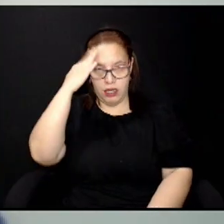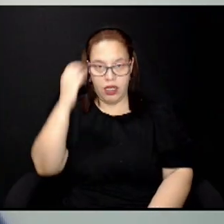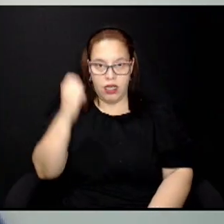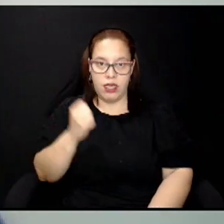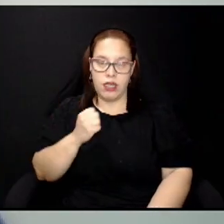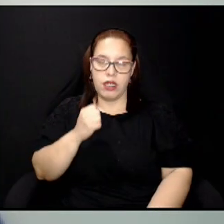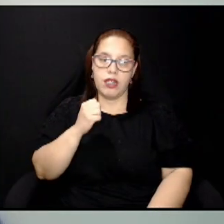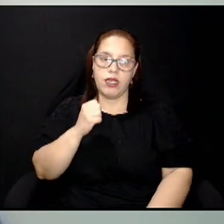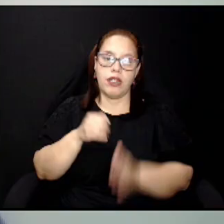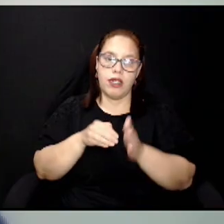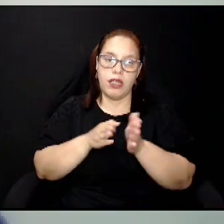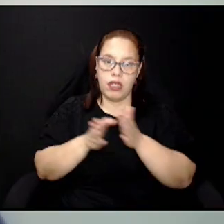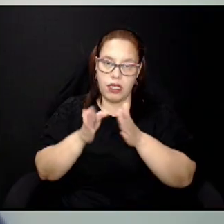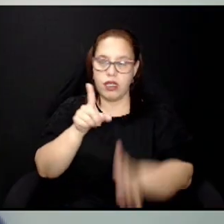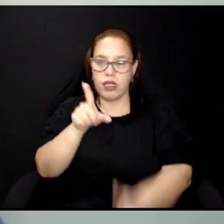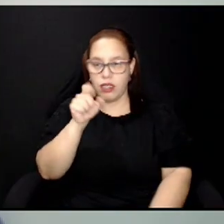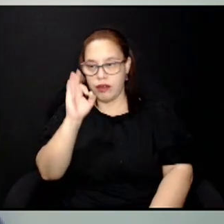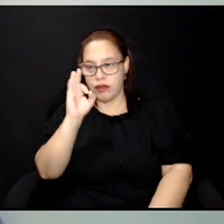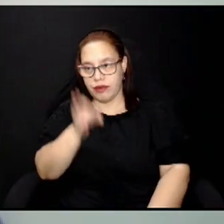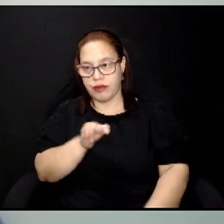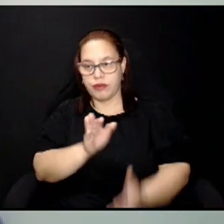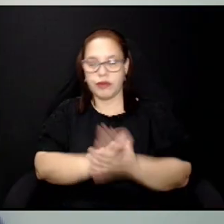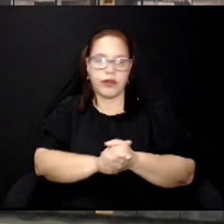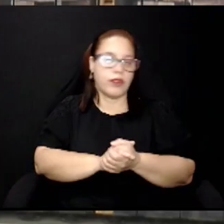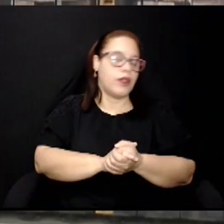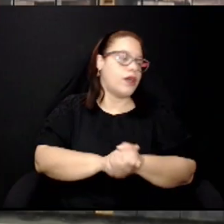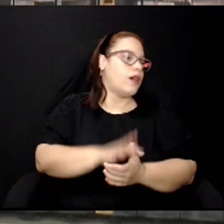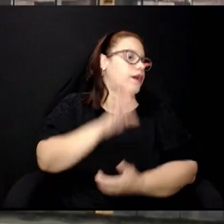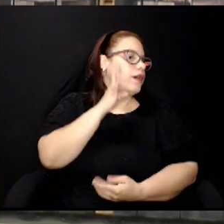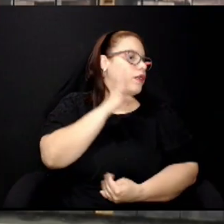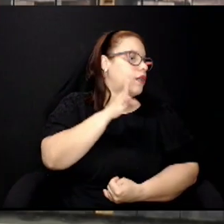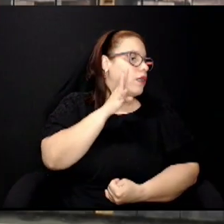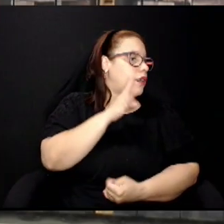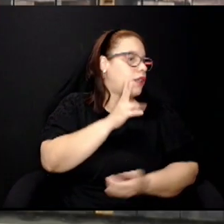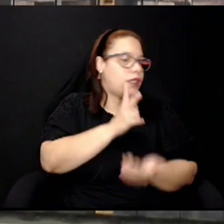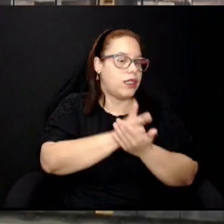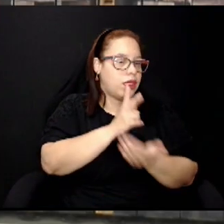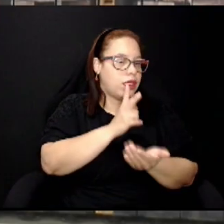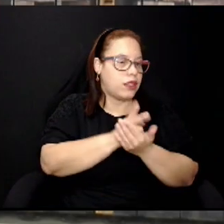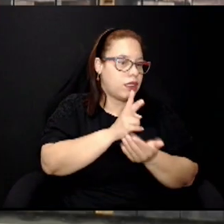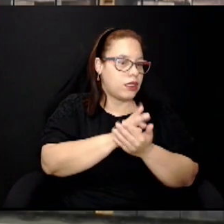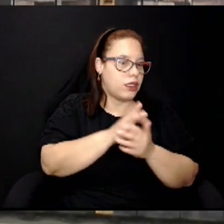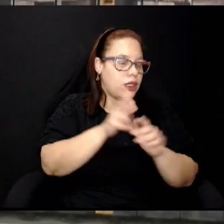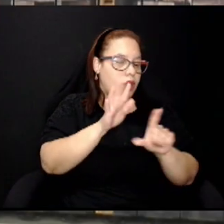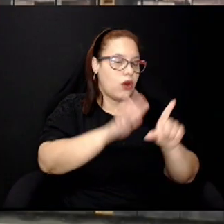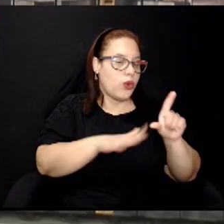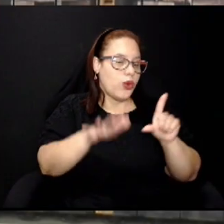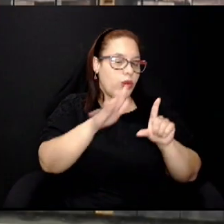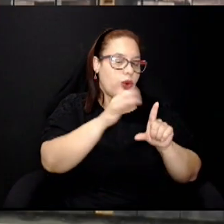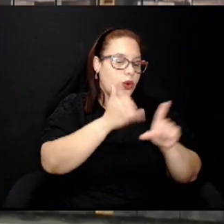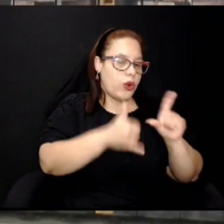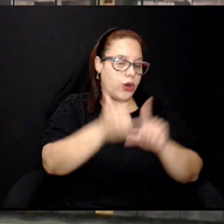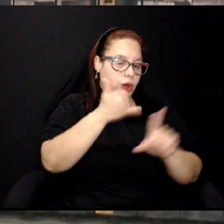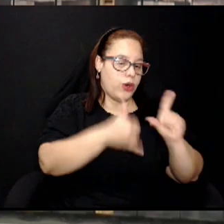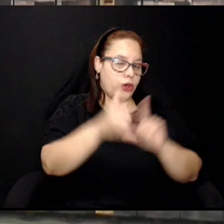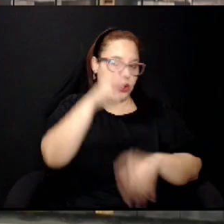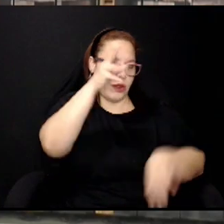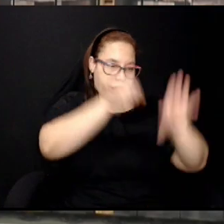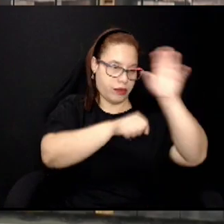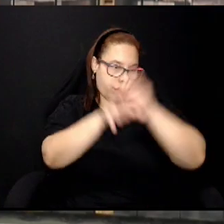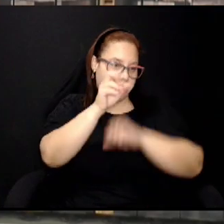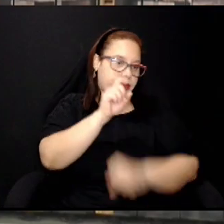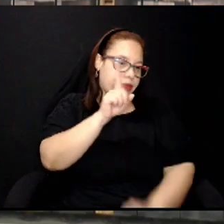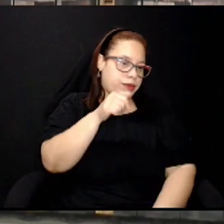caminho certo, né? Muito legal, e sempre a questão lúdica é uma forma muito interessante de aprendizado, né? E os